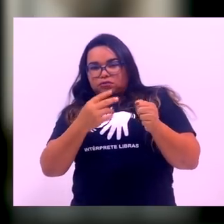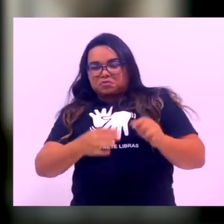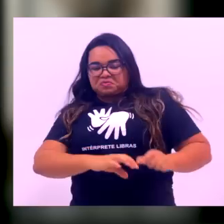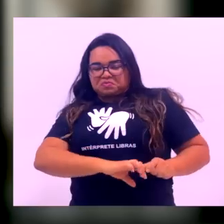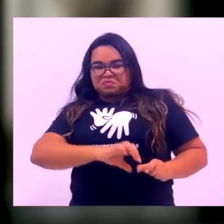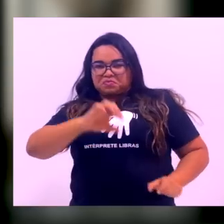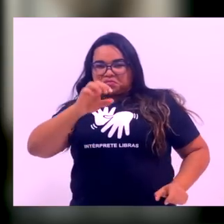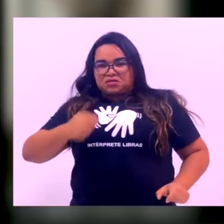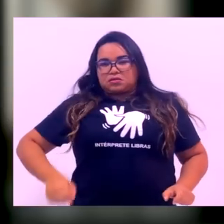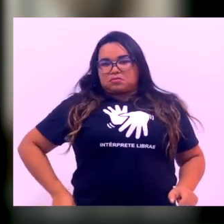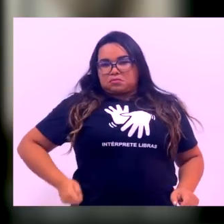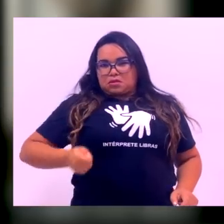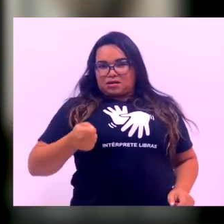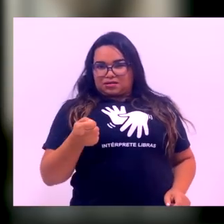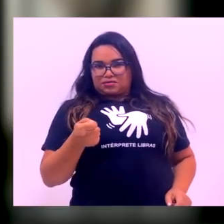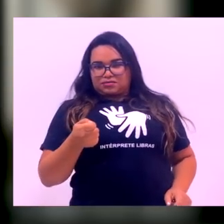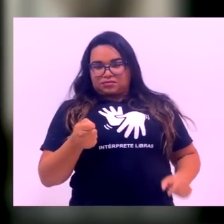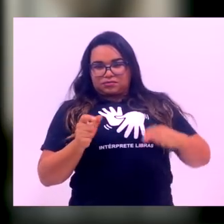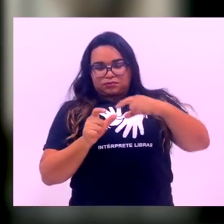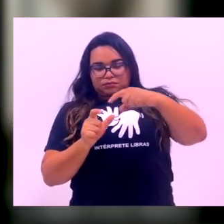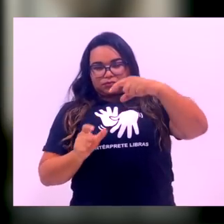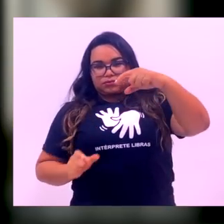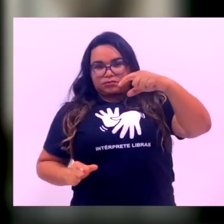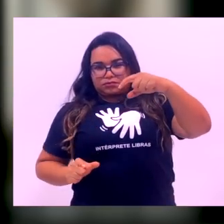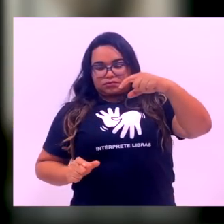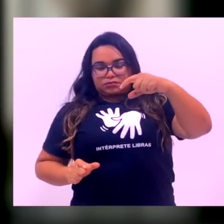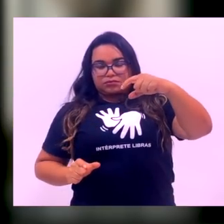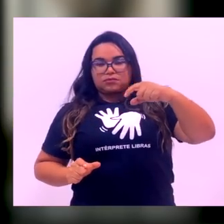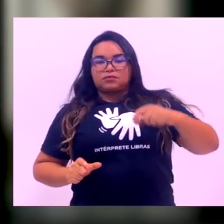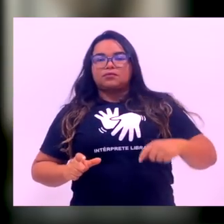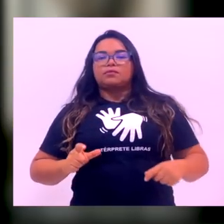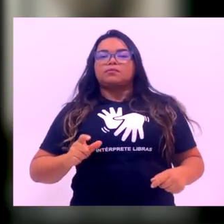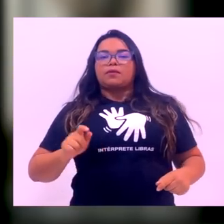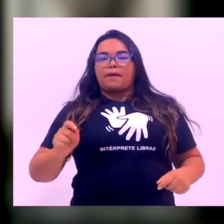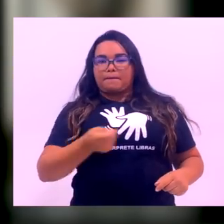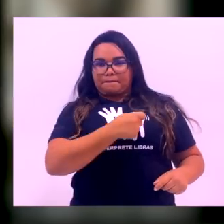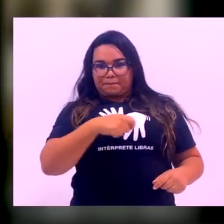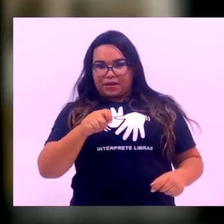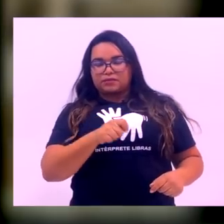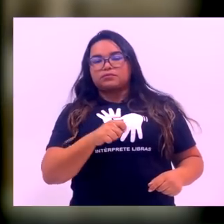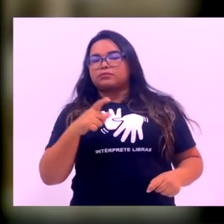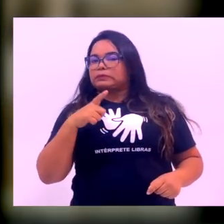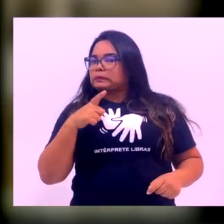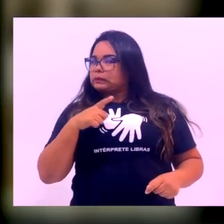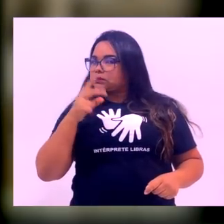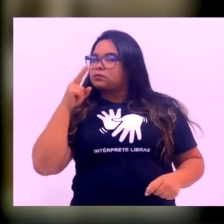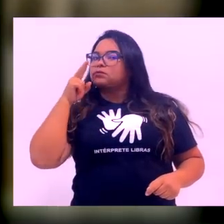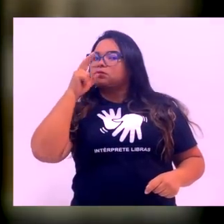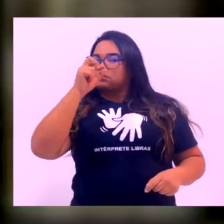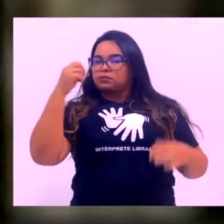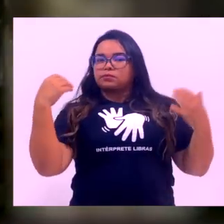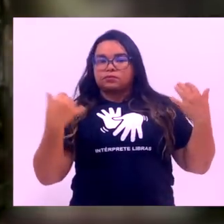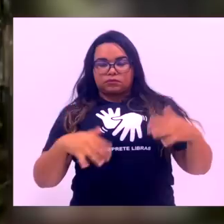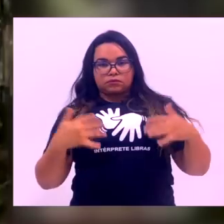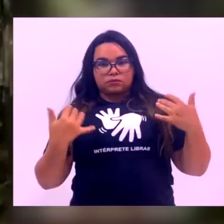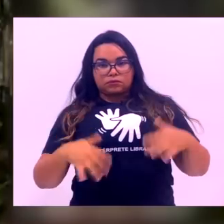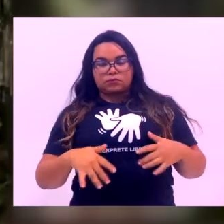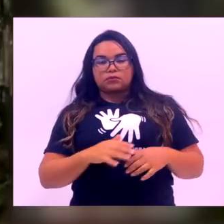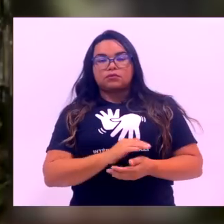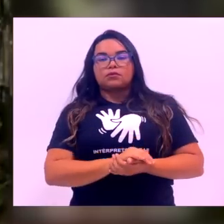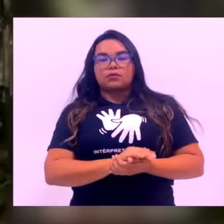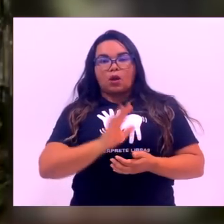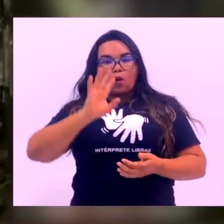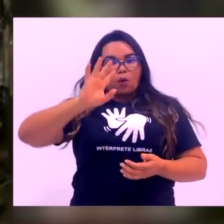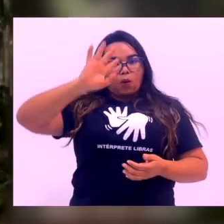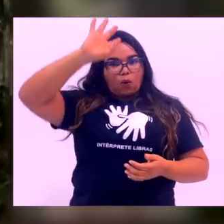E vejam como a sua espada é compacta. Eles formavam uma força tremenda. E é